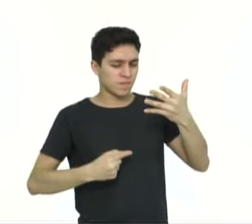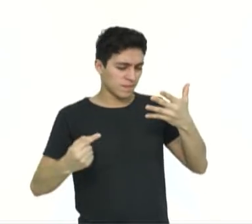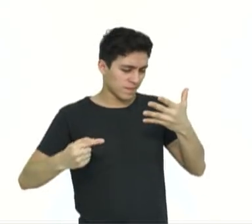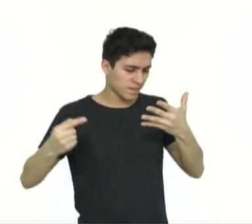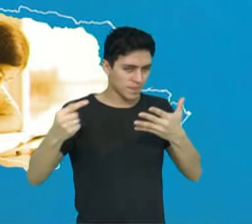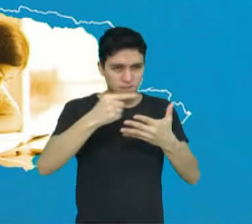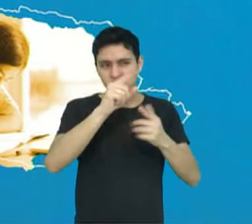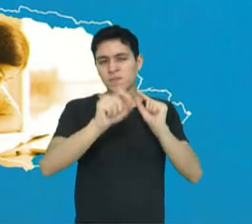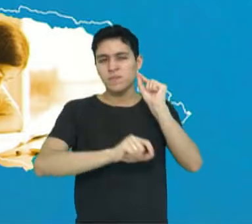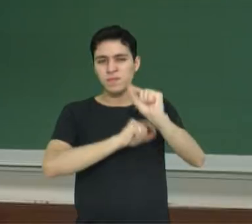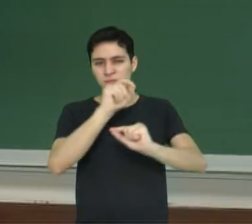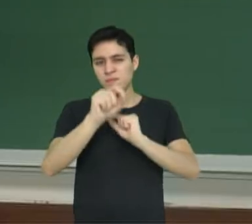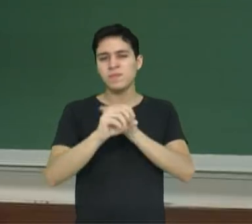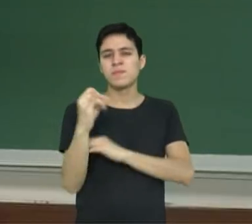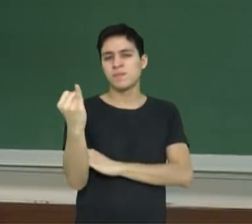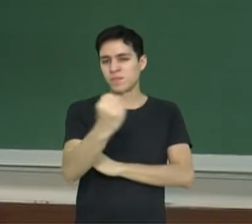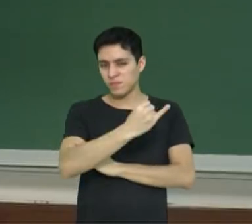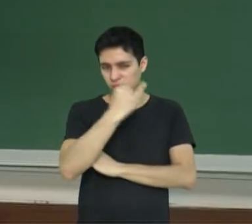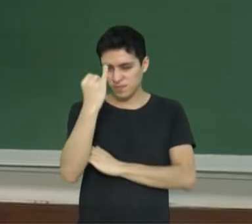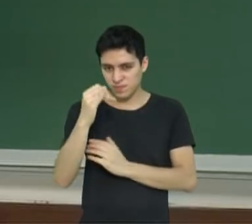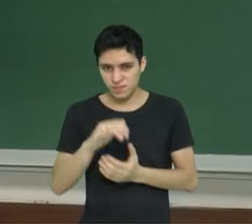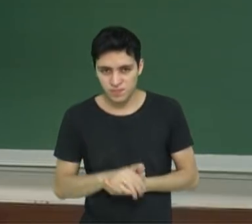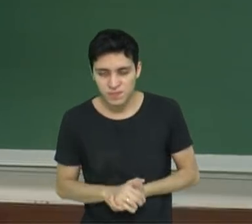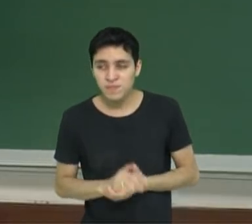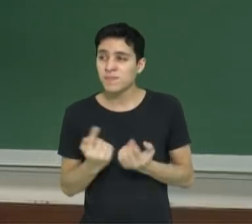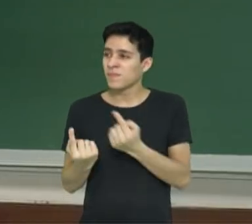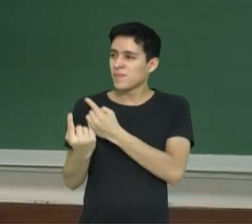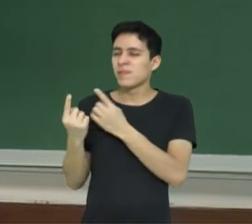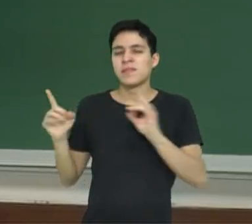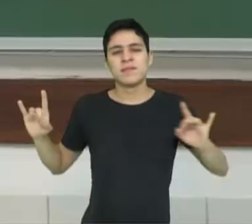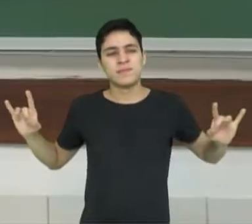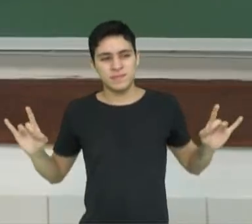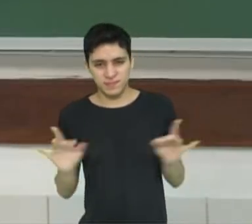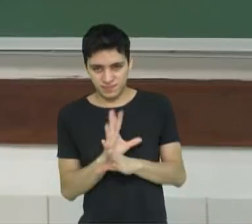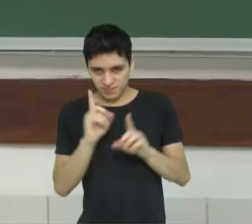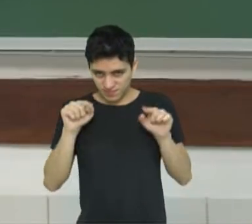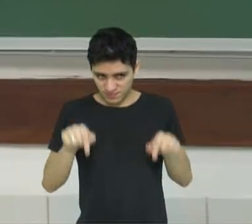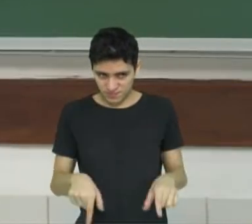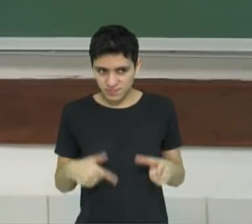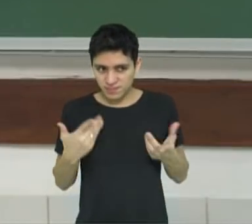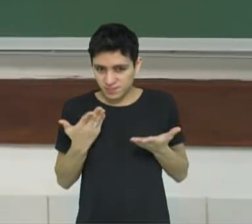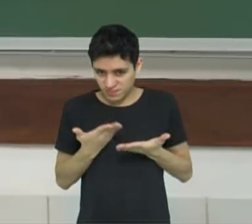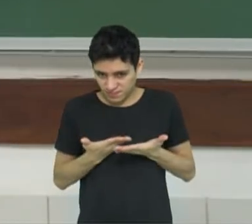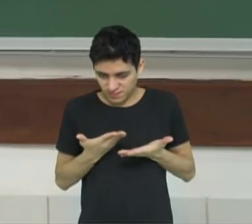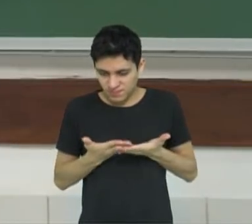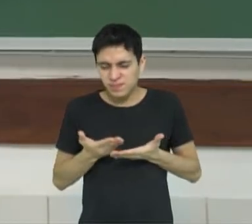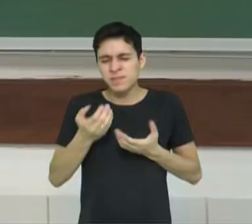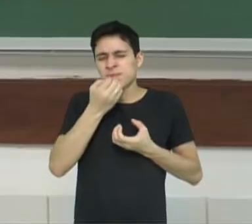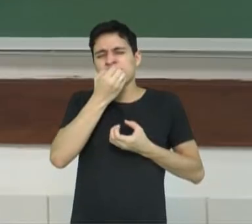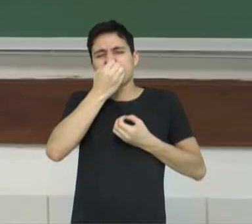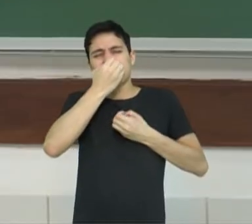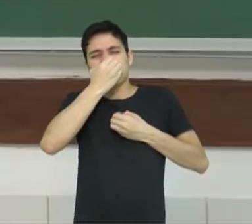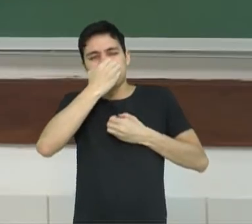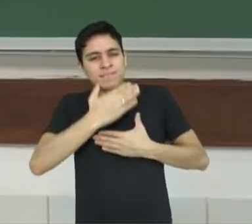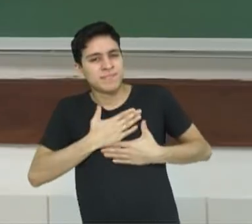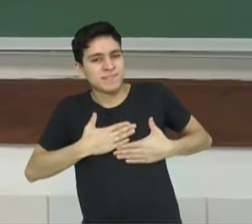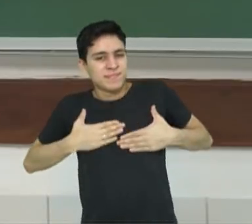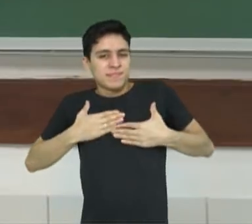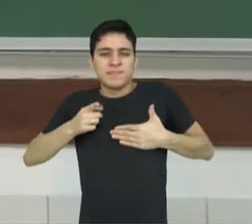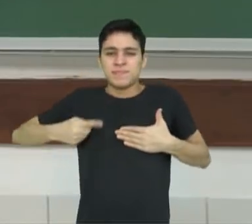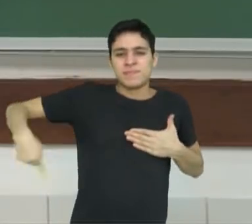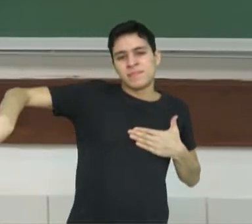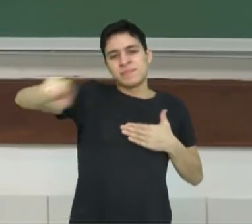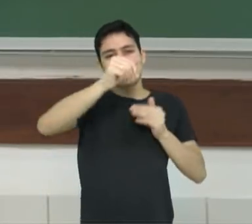elementos relevantes. Com isso, encerramos a nossa aula de hoje e foi muito bom estar com